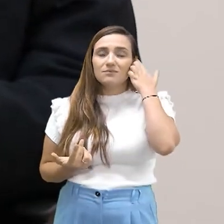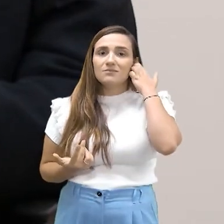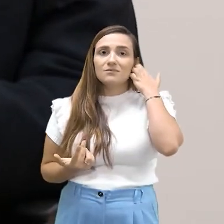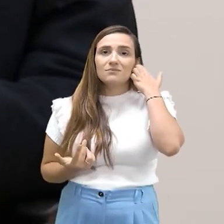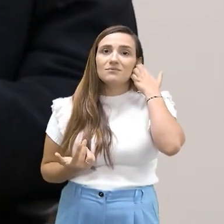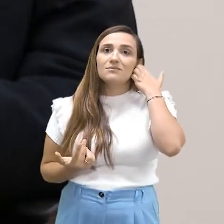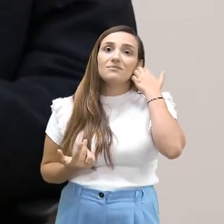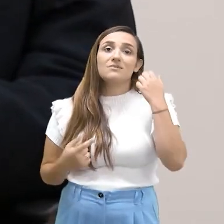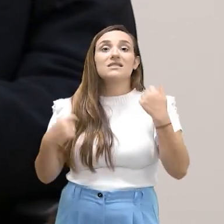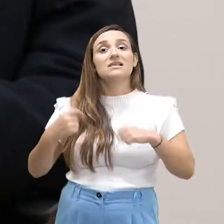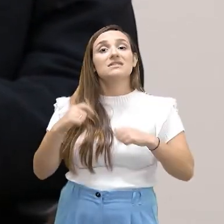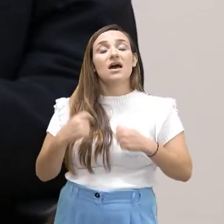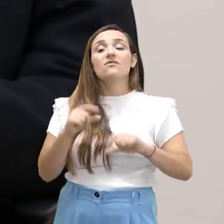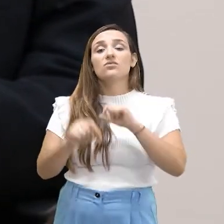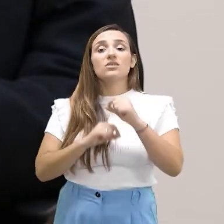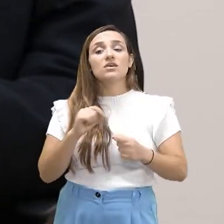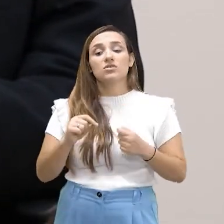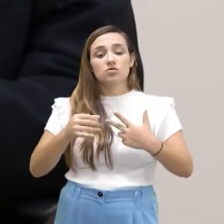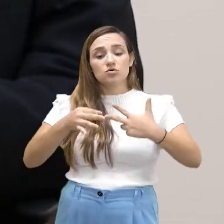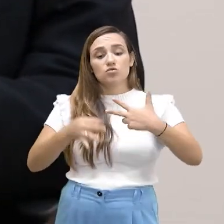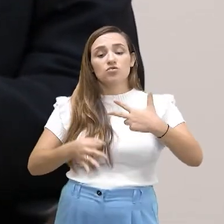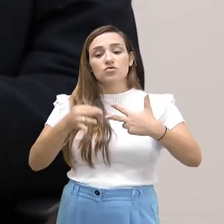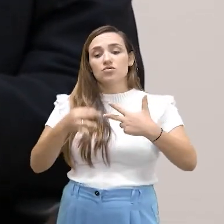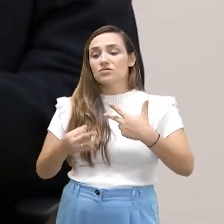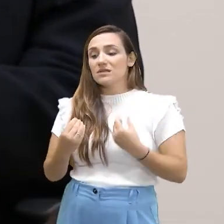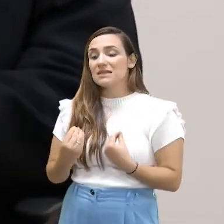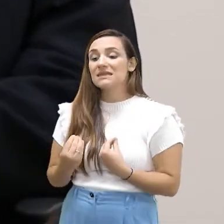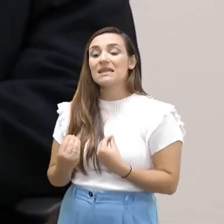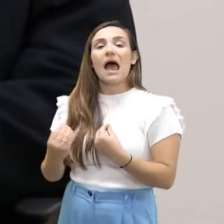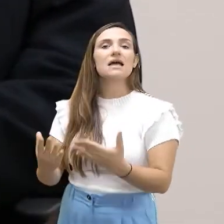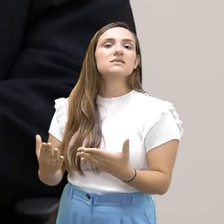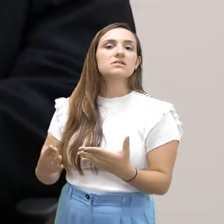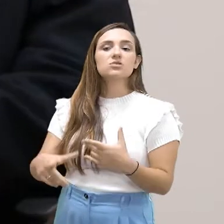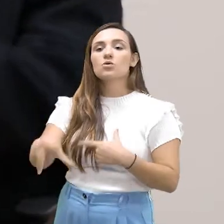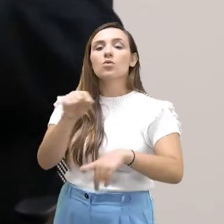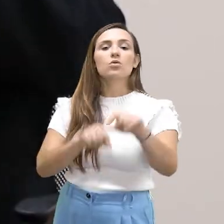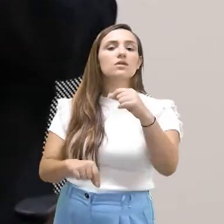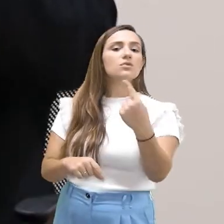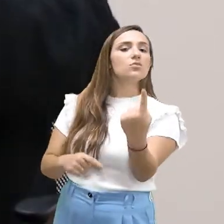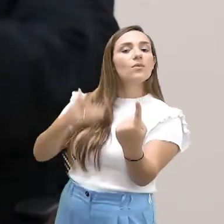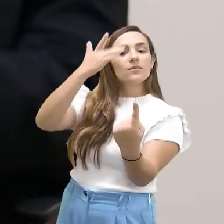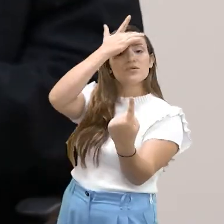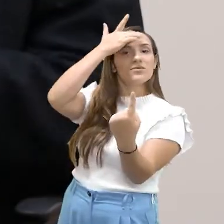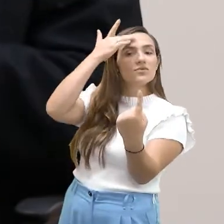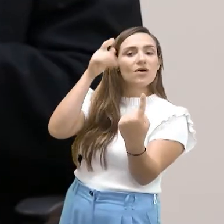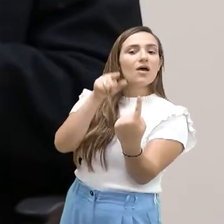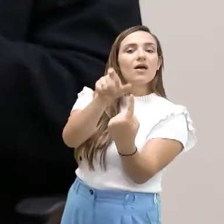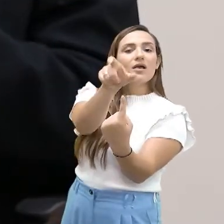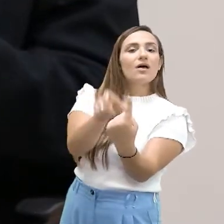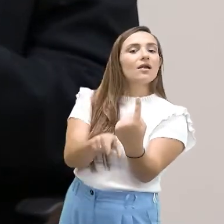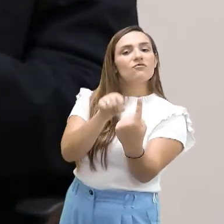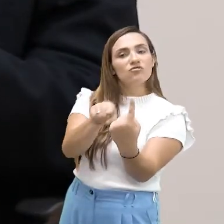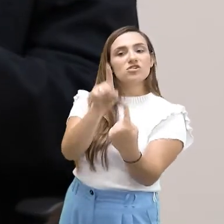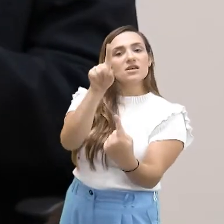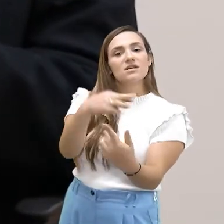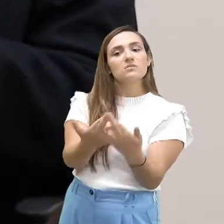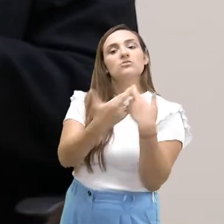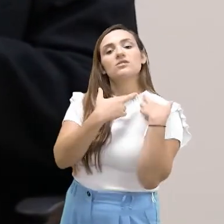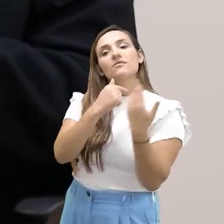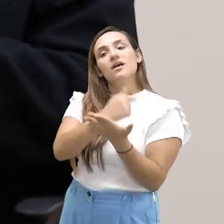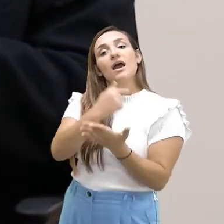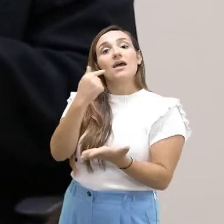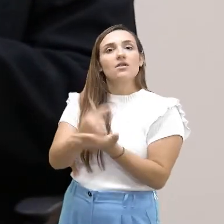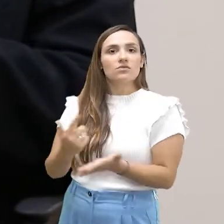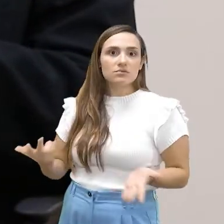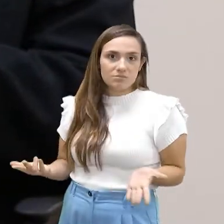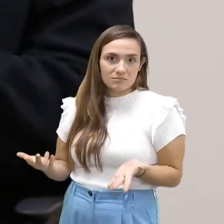chamada necessidade para que o Poder Judiciário, às vezes, até nomeasse uma pessoa como